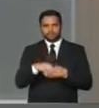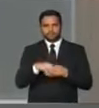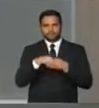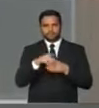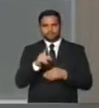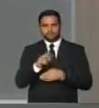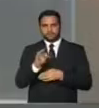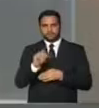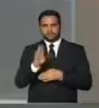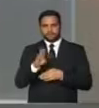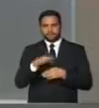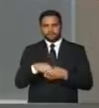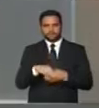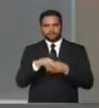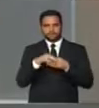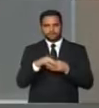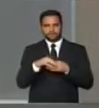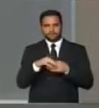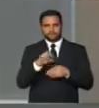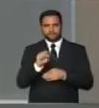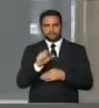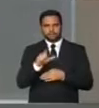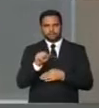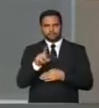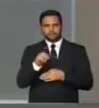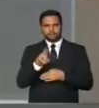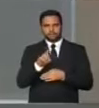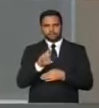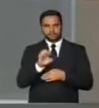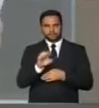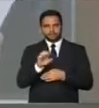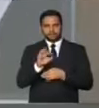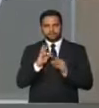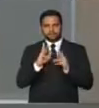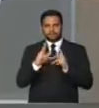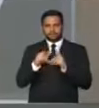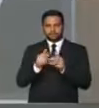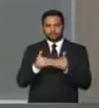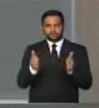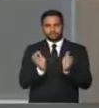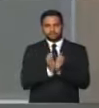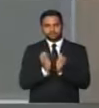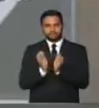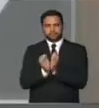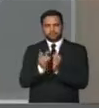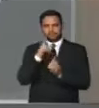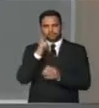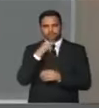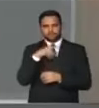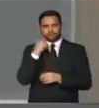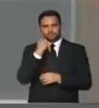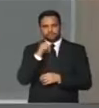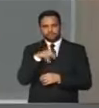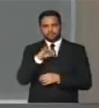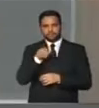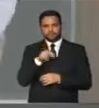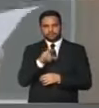do PTB e o líder do Solidariedade. Todos esses partidos, deputado Manuel